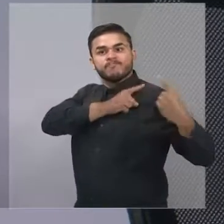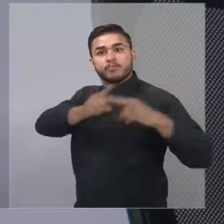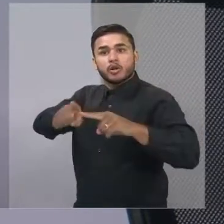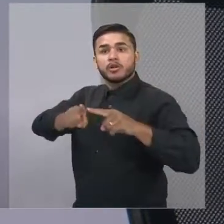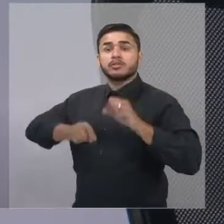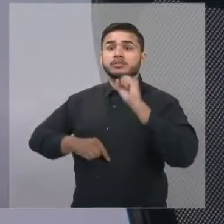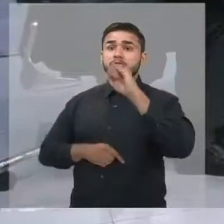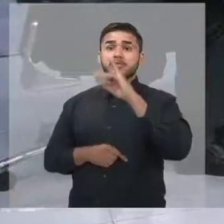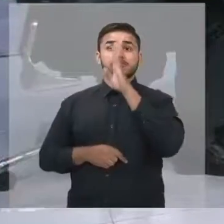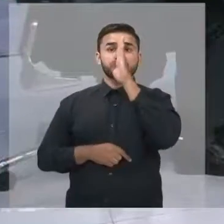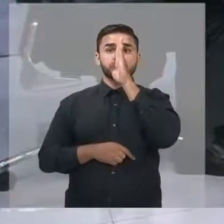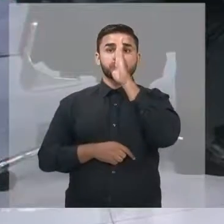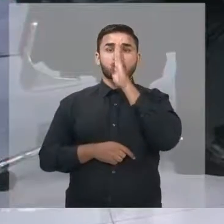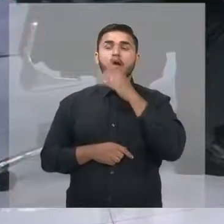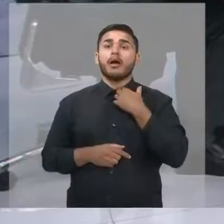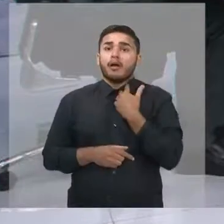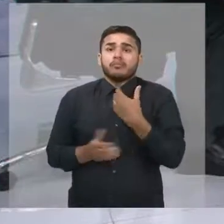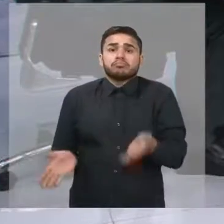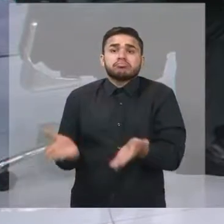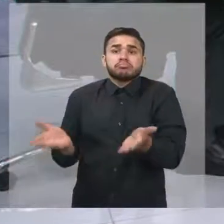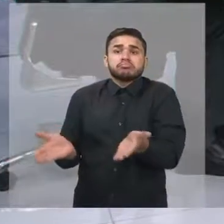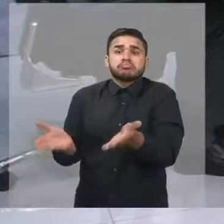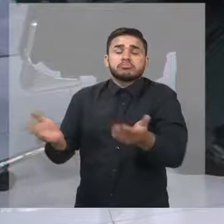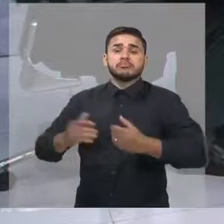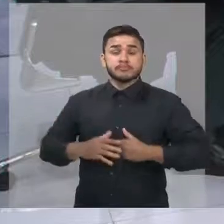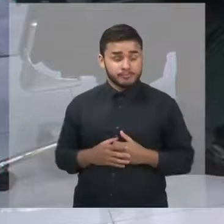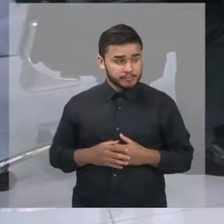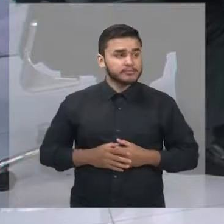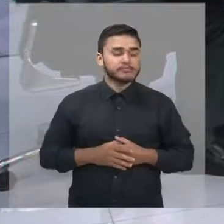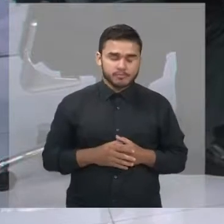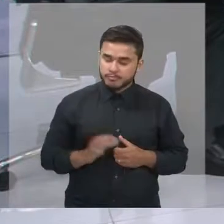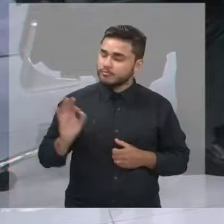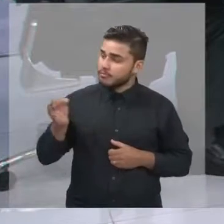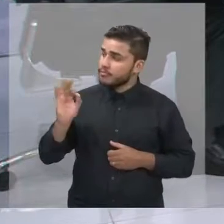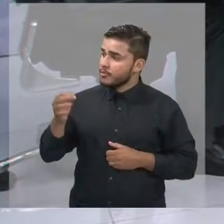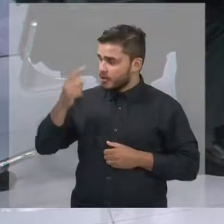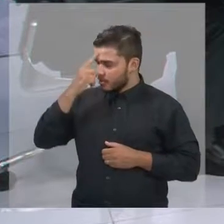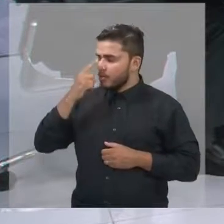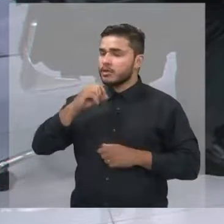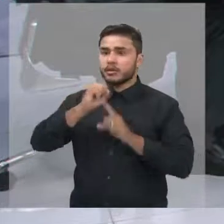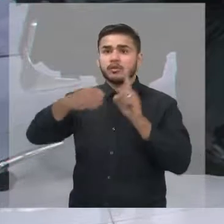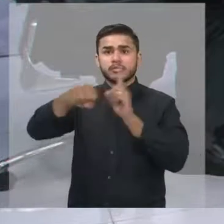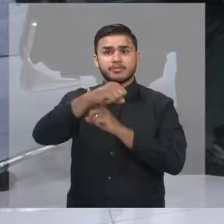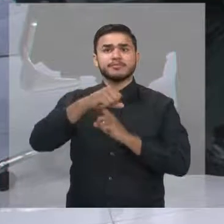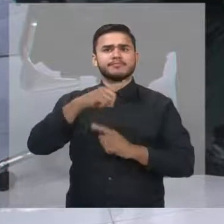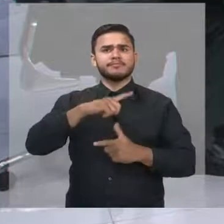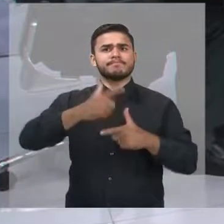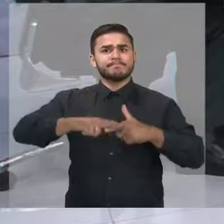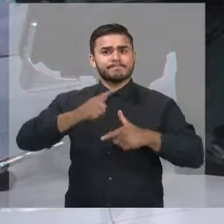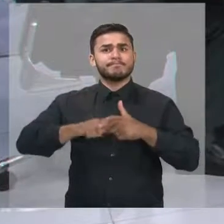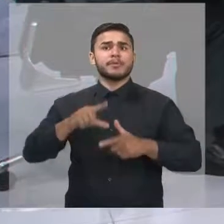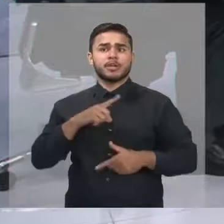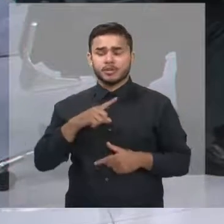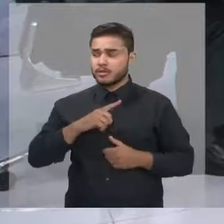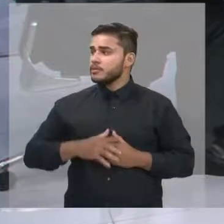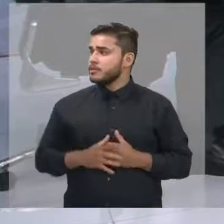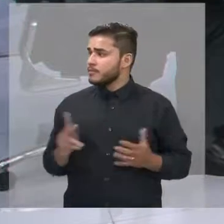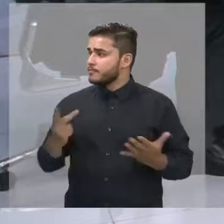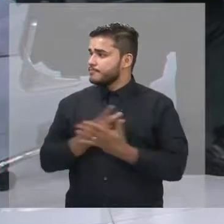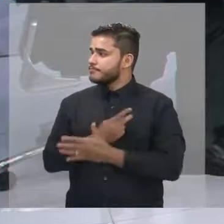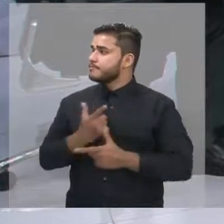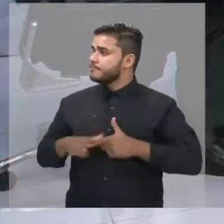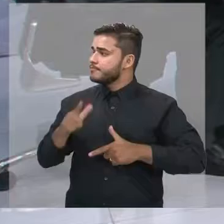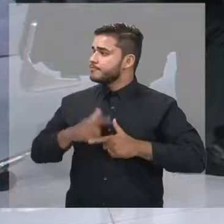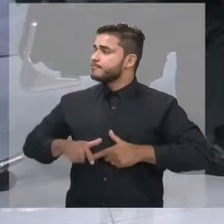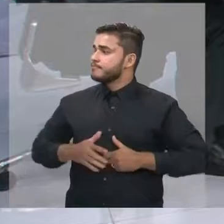negação desse comportamento, a gente está reforçando o contrário. Pois é, que a sociedade está se educando de forma distorcida. Aí tem um ponto que o Supremo tem um débito para